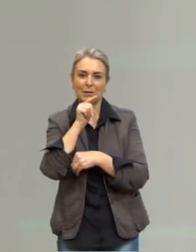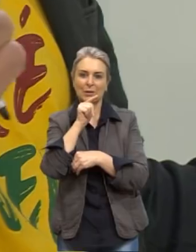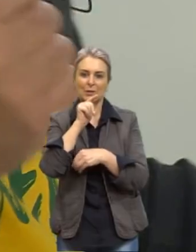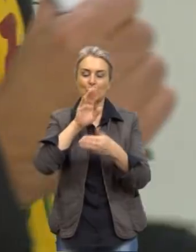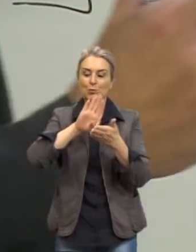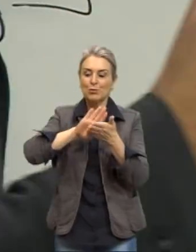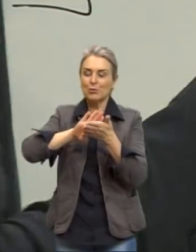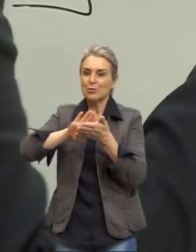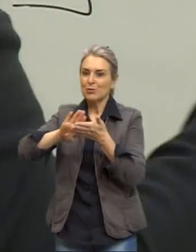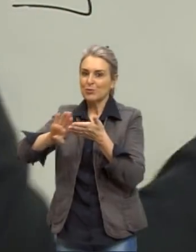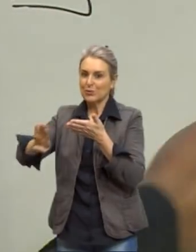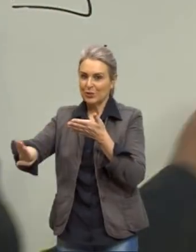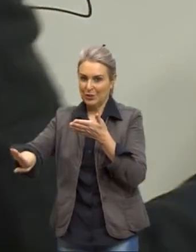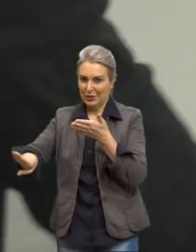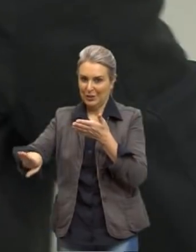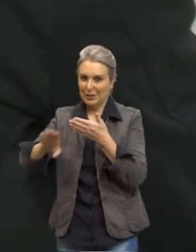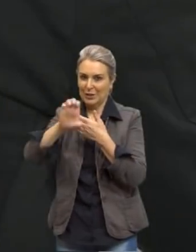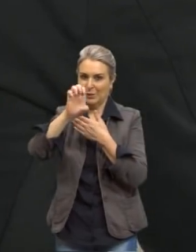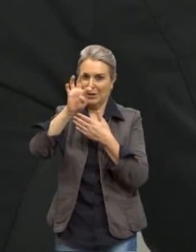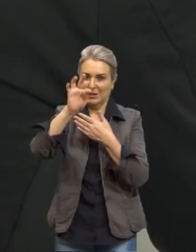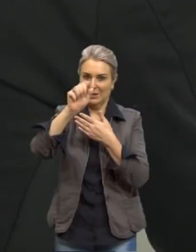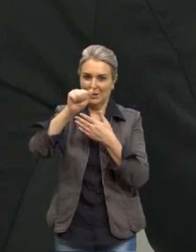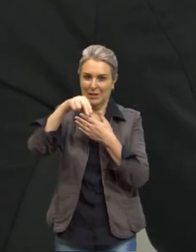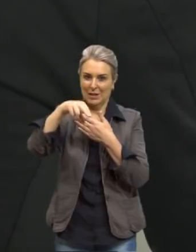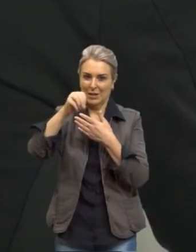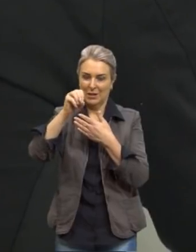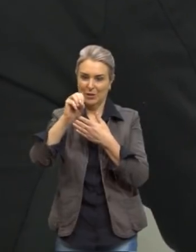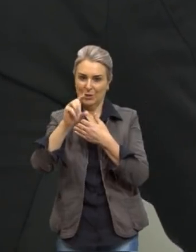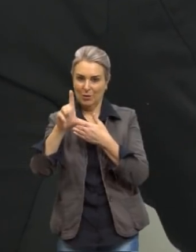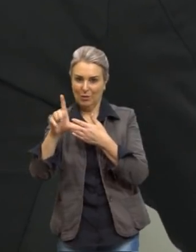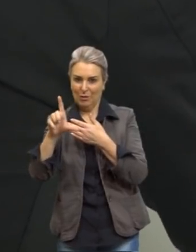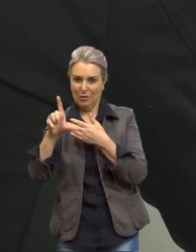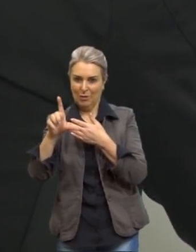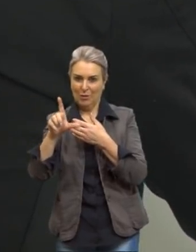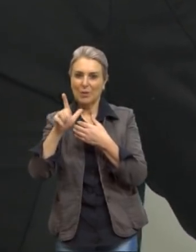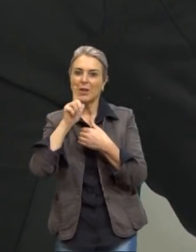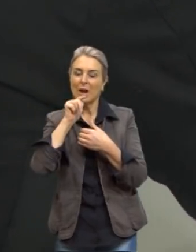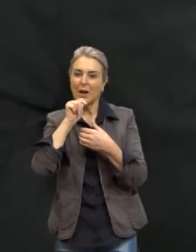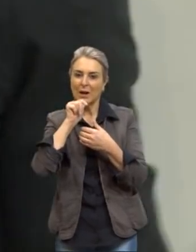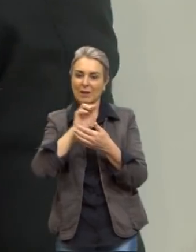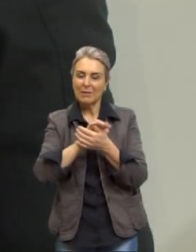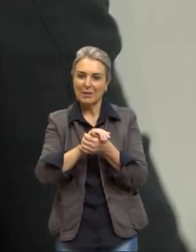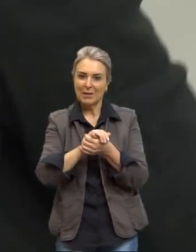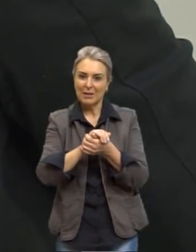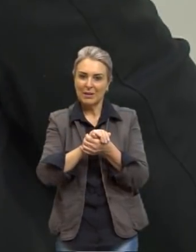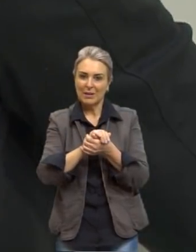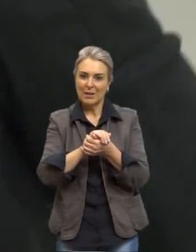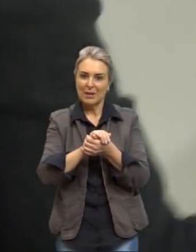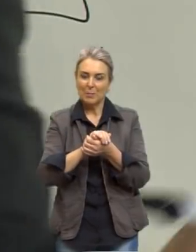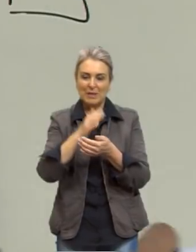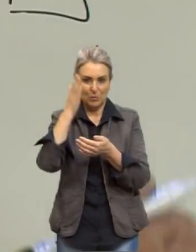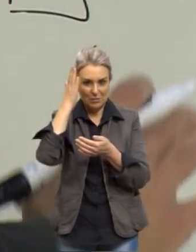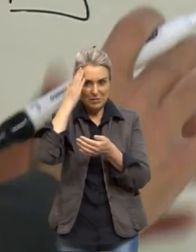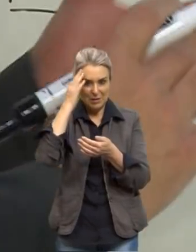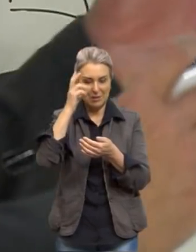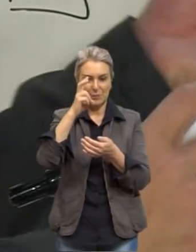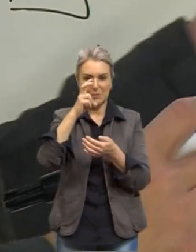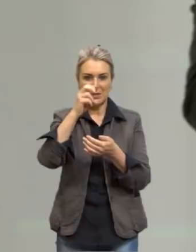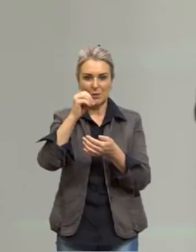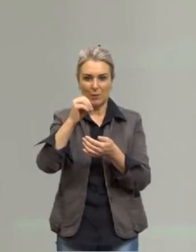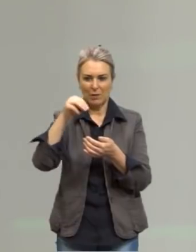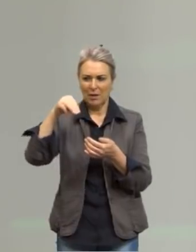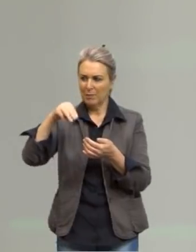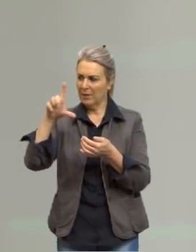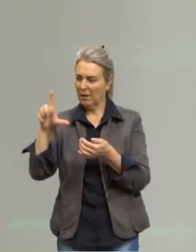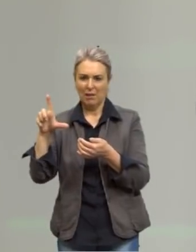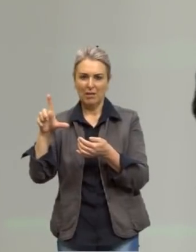etanol da água e agora eu vejo assim eu sei que eu coloquei 50 ml de água e agora eu tenho um volume